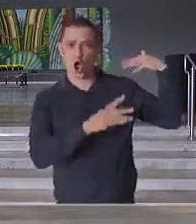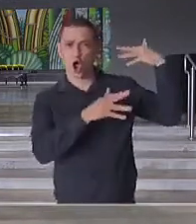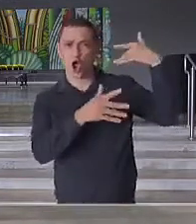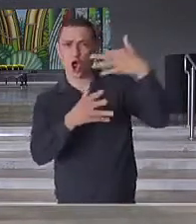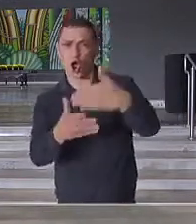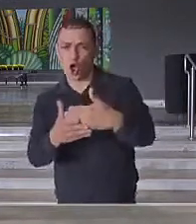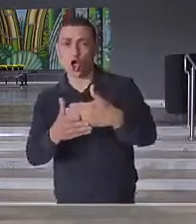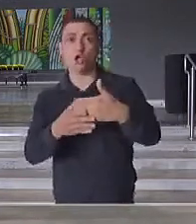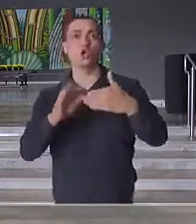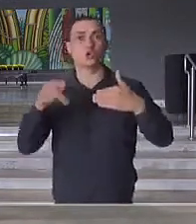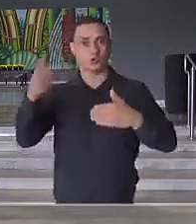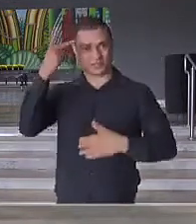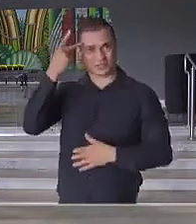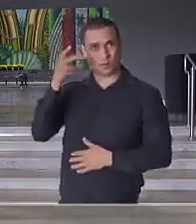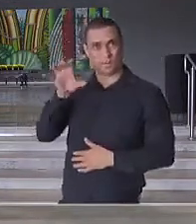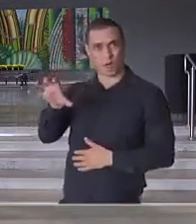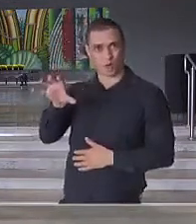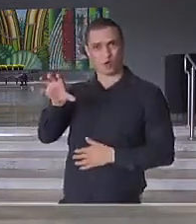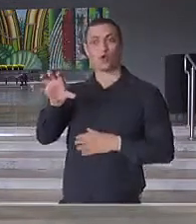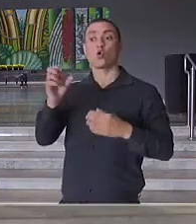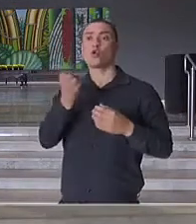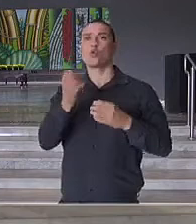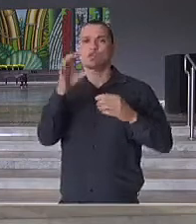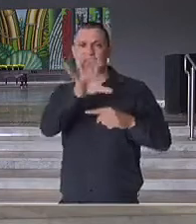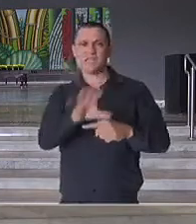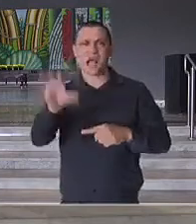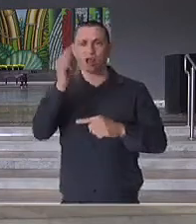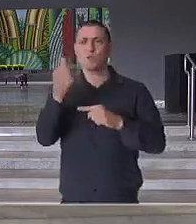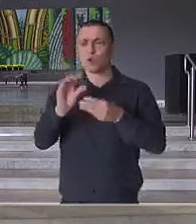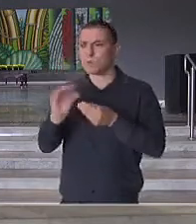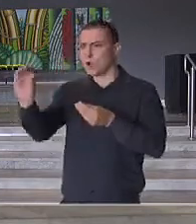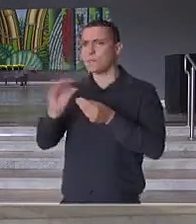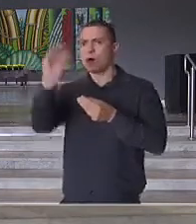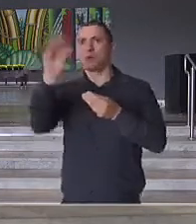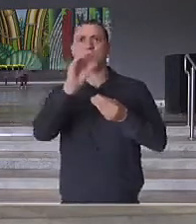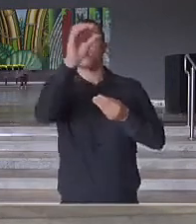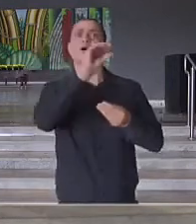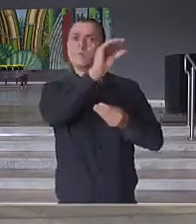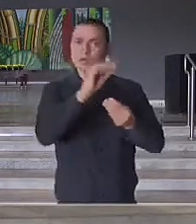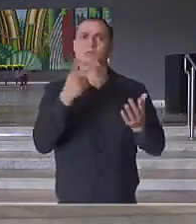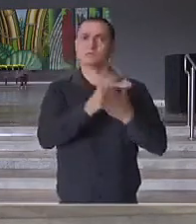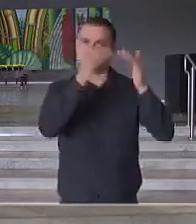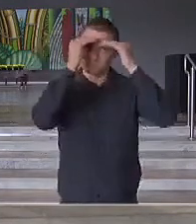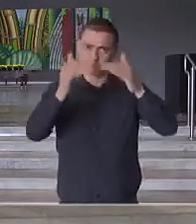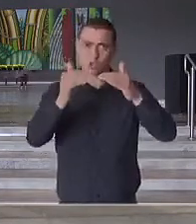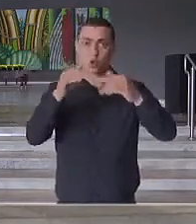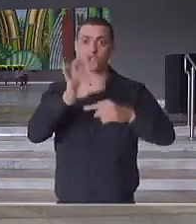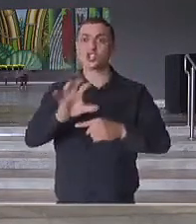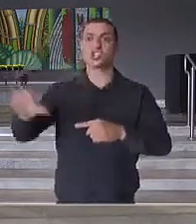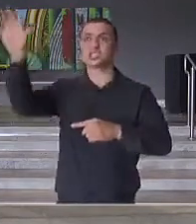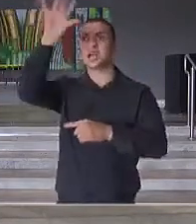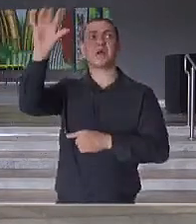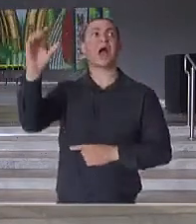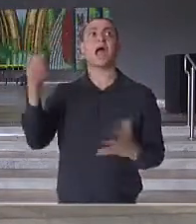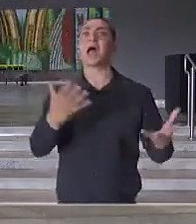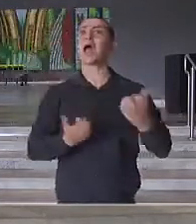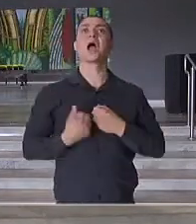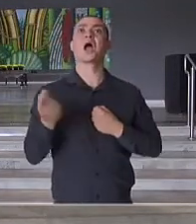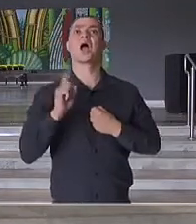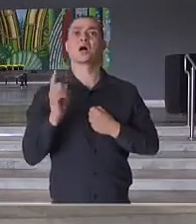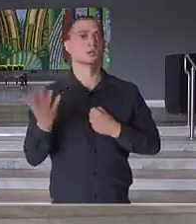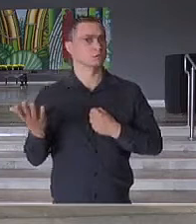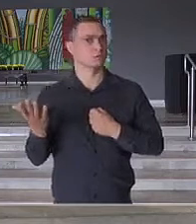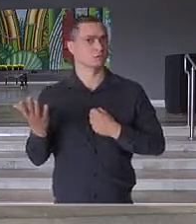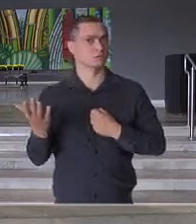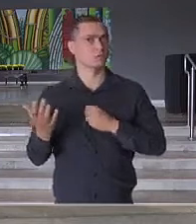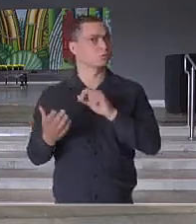a proporcionalidade de vacinas foi respeitada. Em nenhum momento, qualquer estado deixou, por qualquer